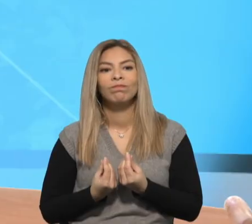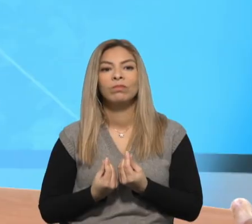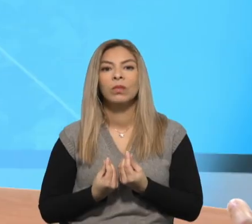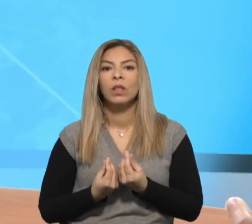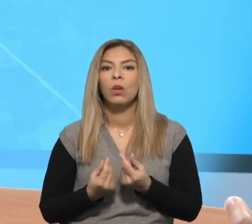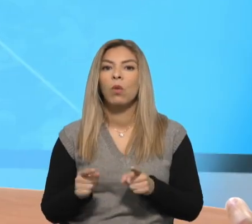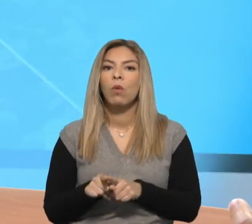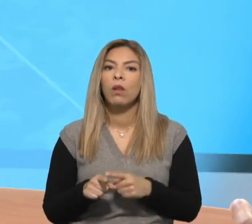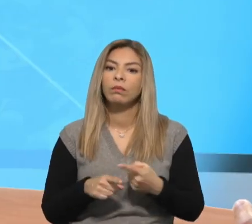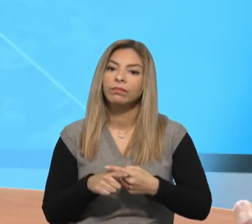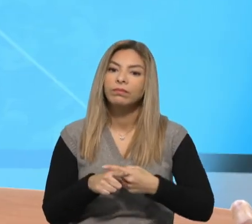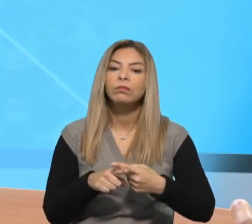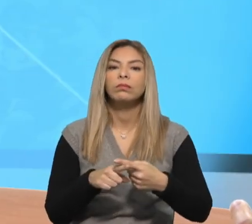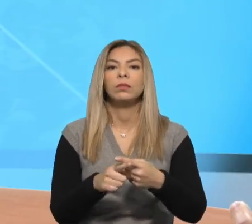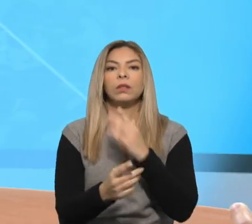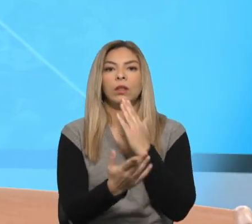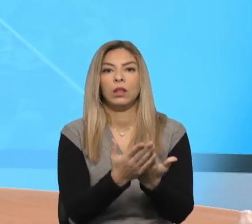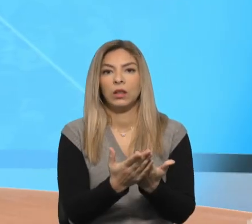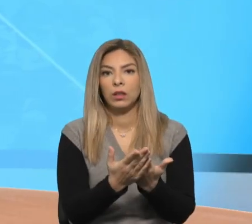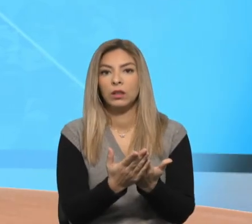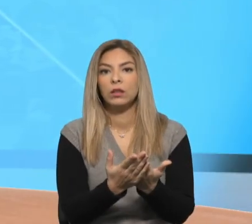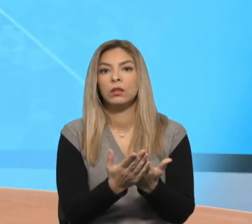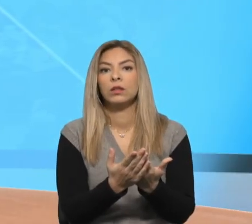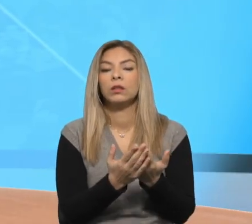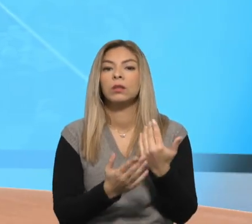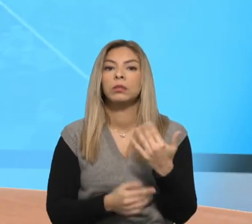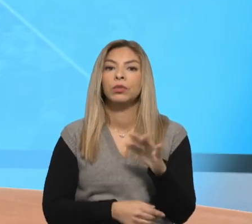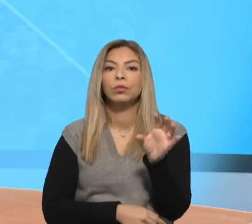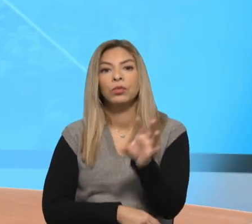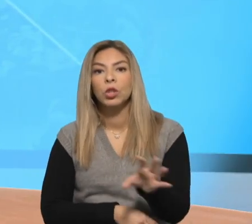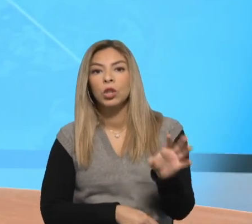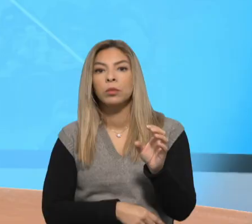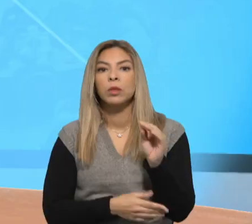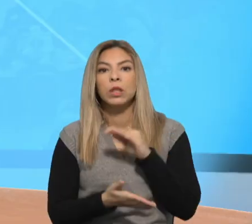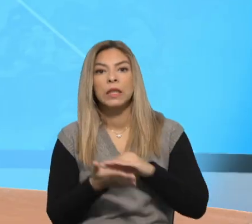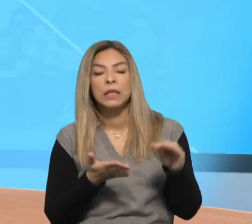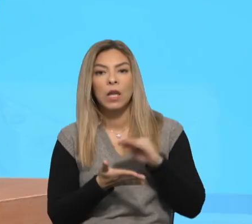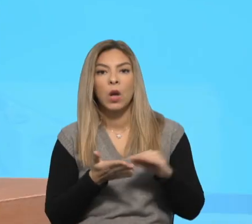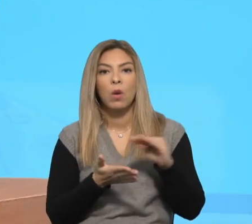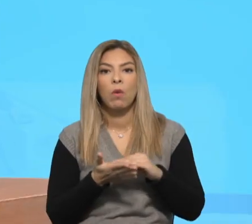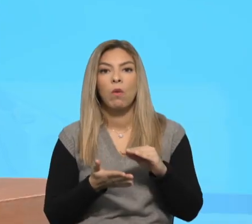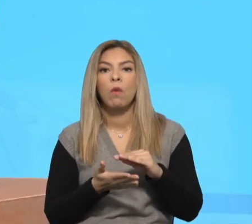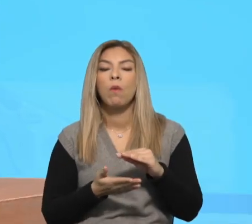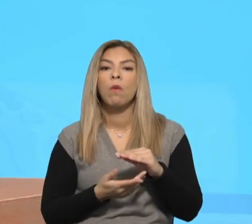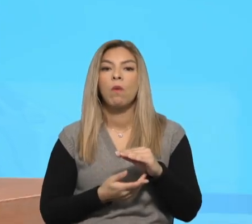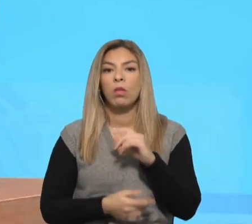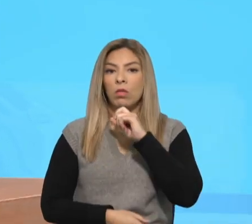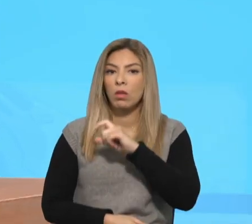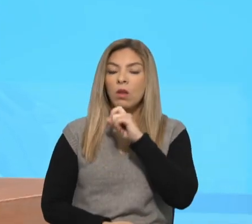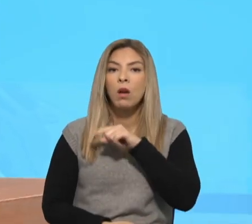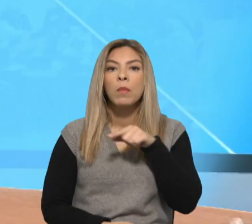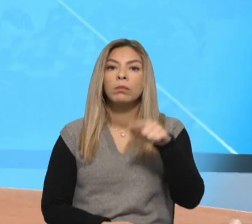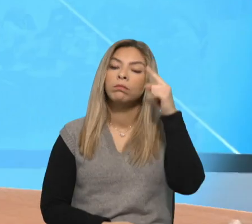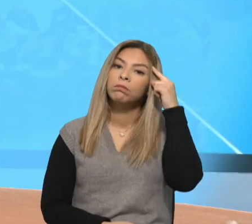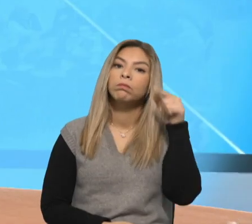que este presépio surja. As empresas podem se inscrever junto da ASES. Penso que no dia em que nos